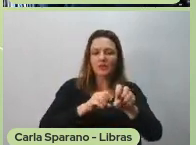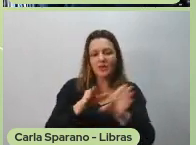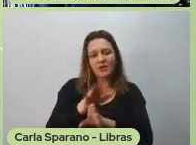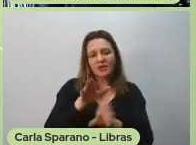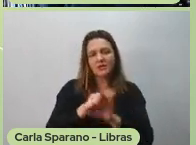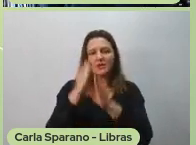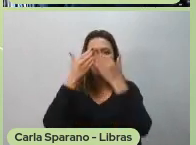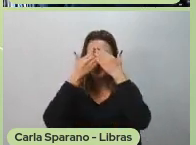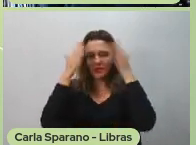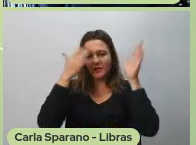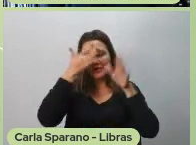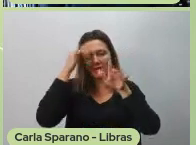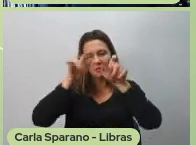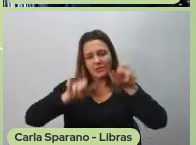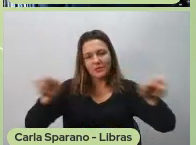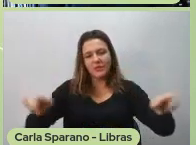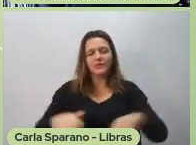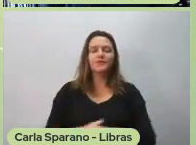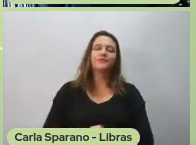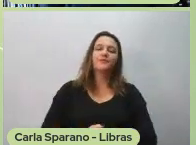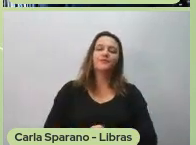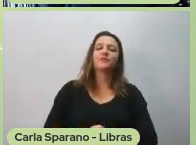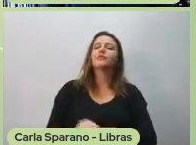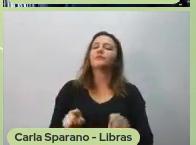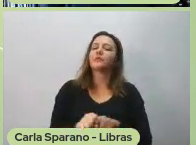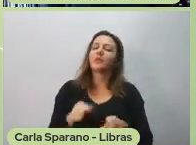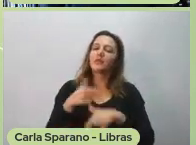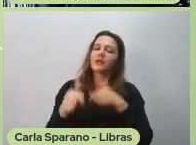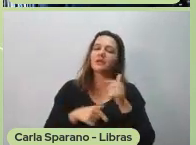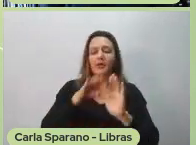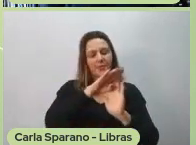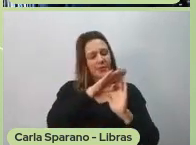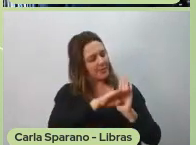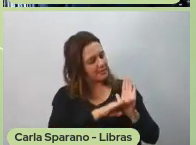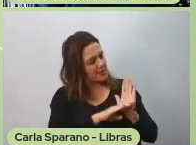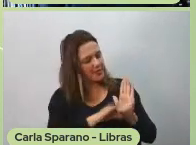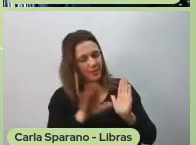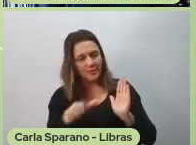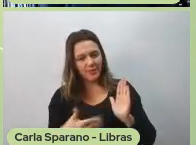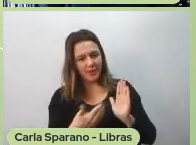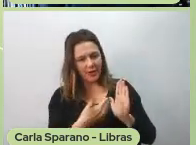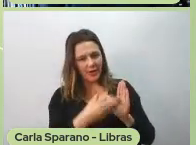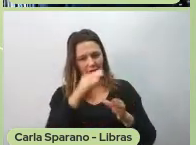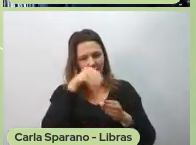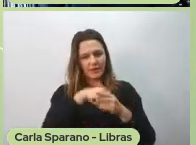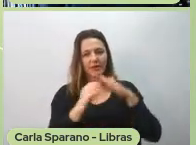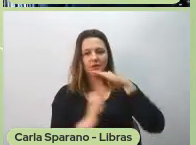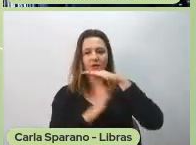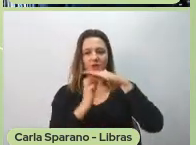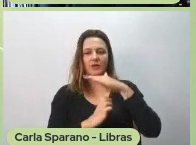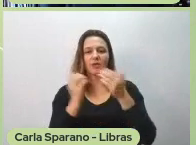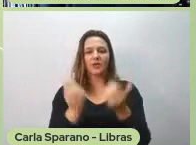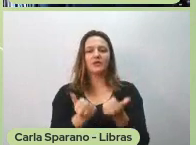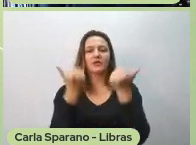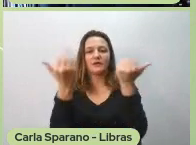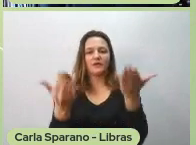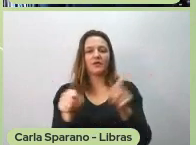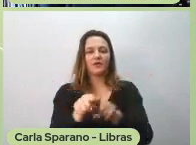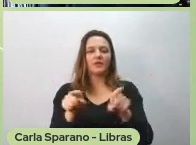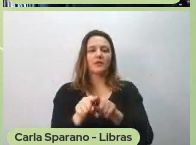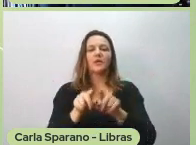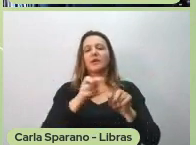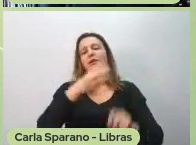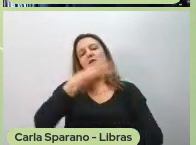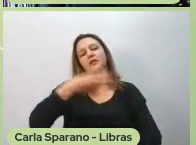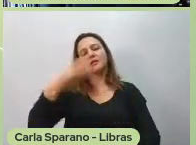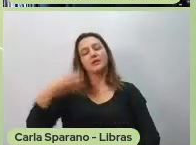pessoas. Muitas vezes a gente também trabalha as nossas cartilhas para dentro e para fora da TIM. Então, a gente realiza o TIM Convida. É